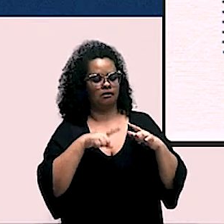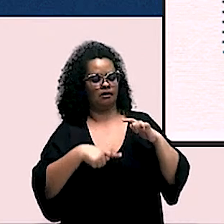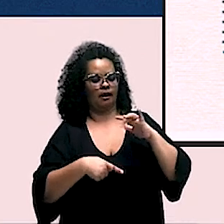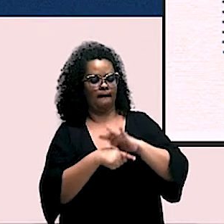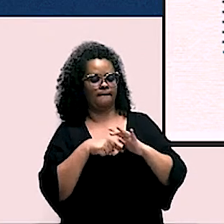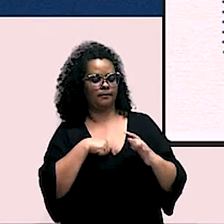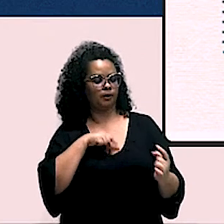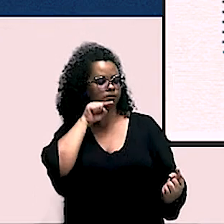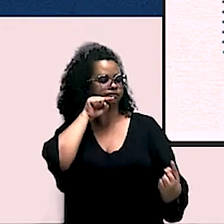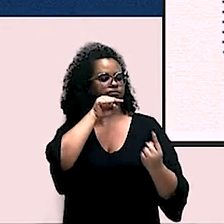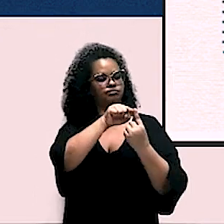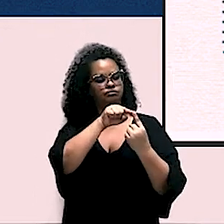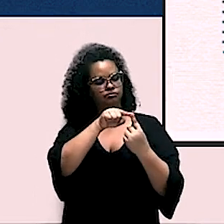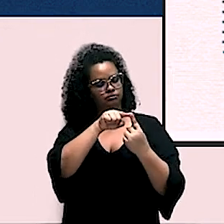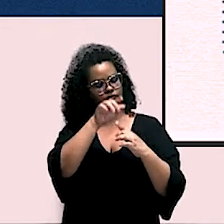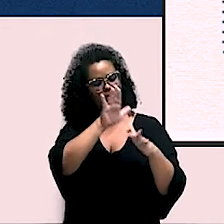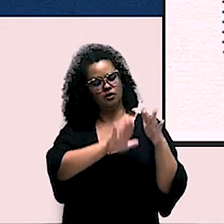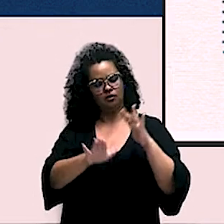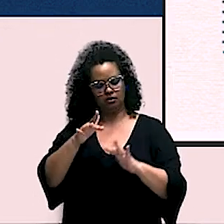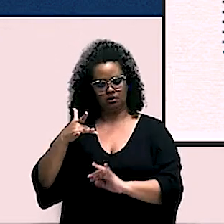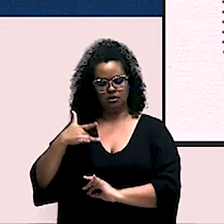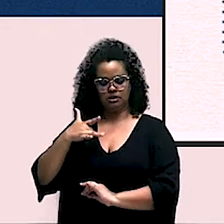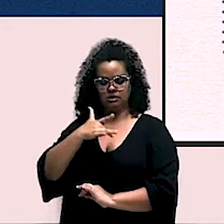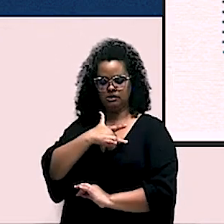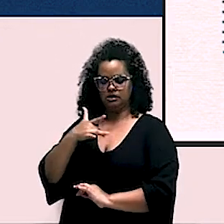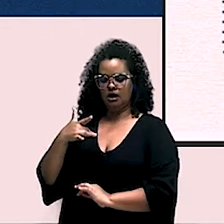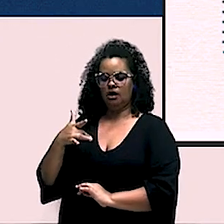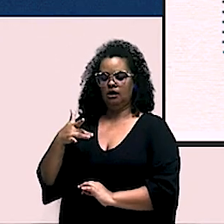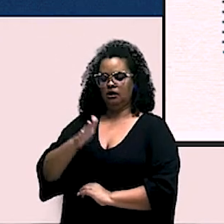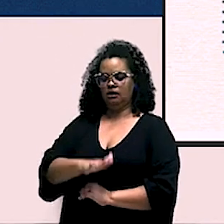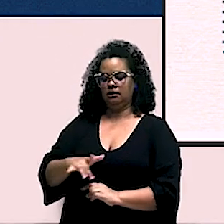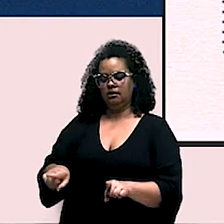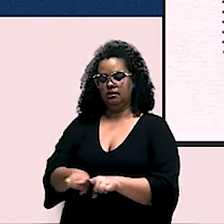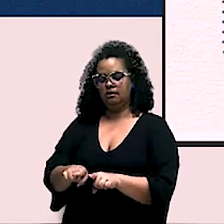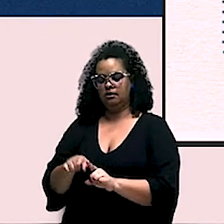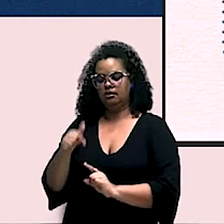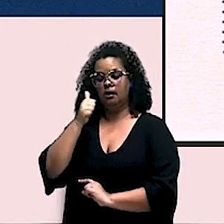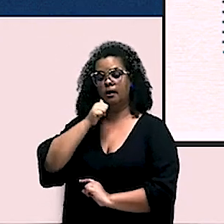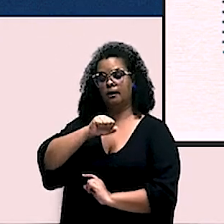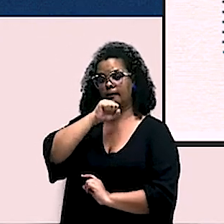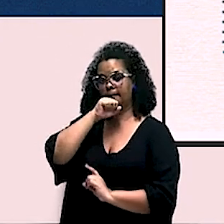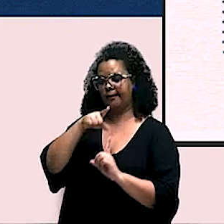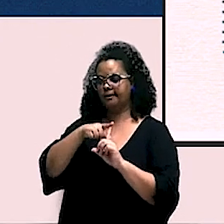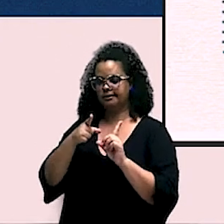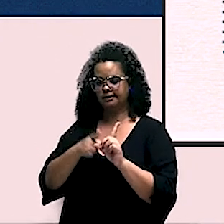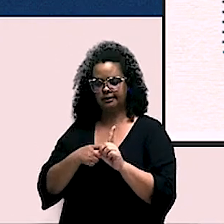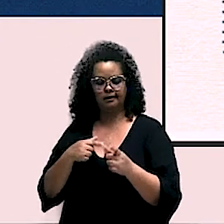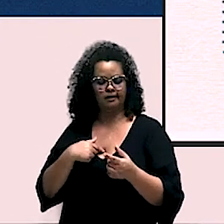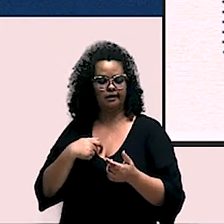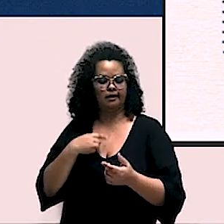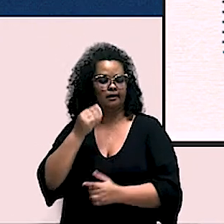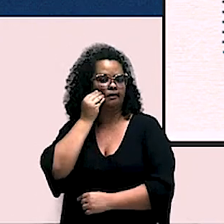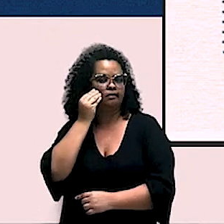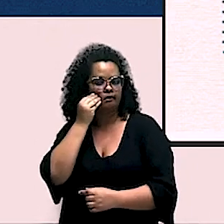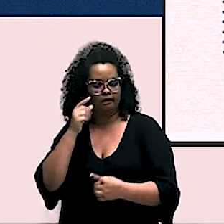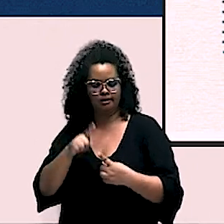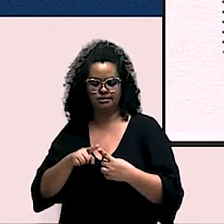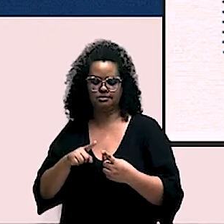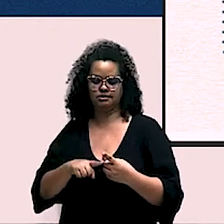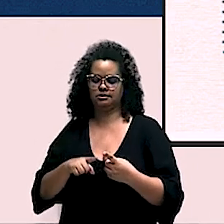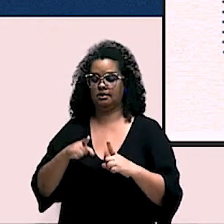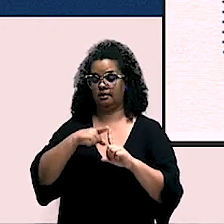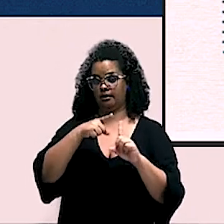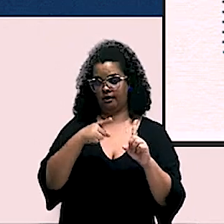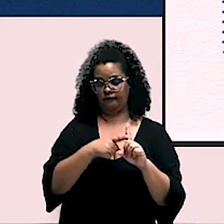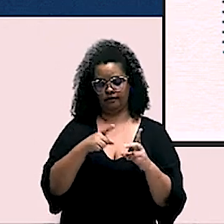para recém-nascidos, e também a ausência de testes rápidos, né, seja teste rápido de gravidez, os testes de DST, né, como